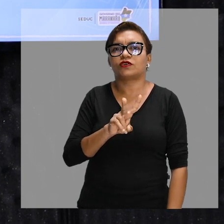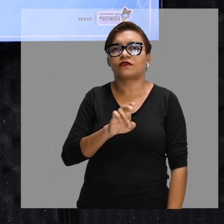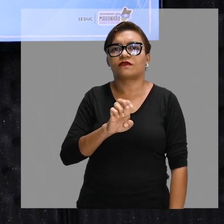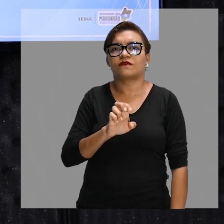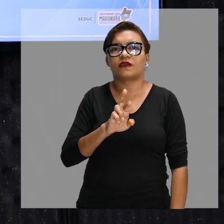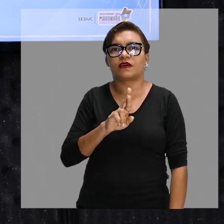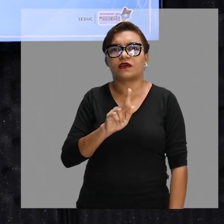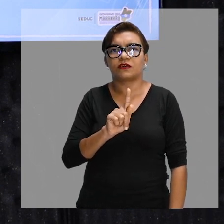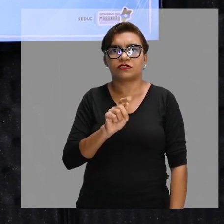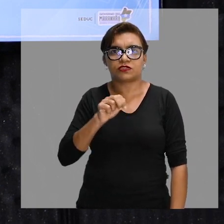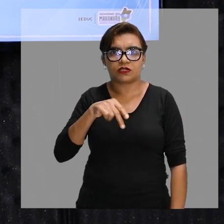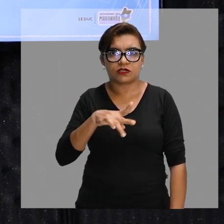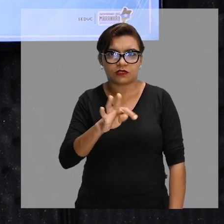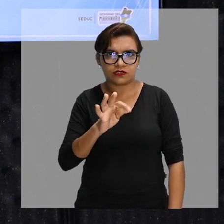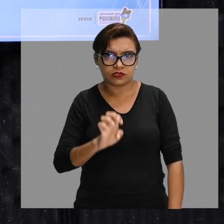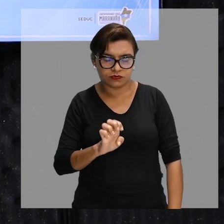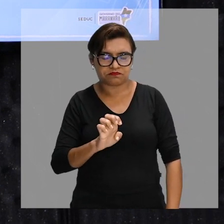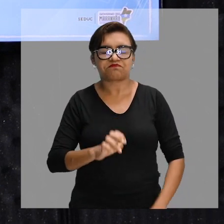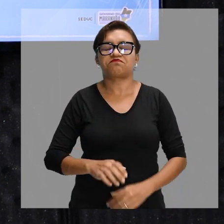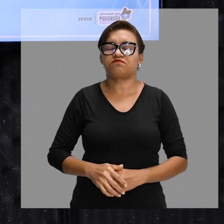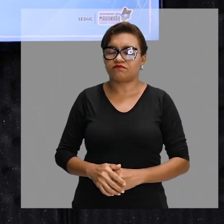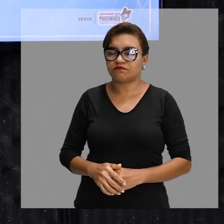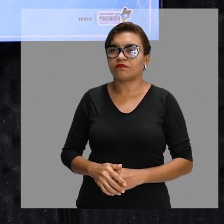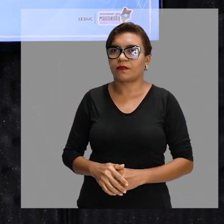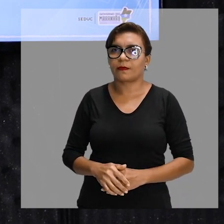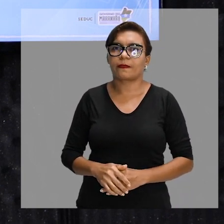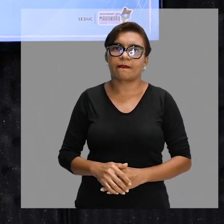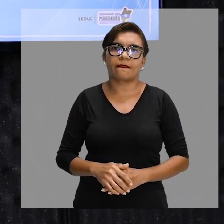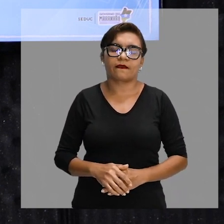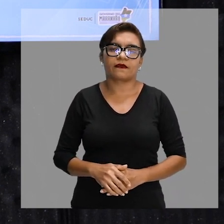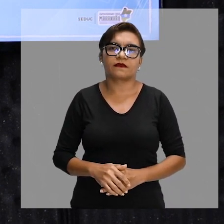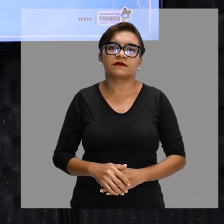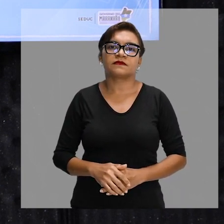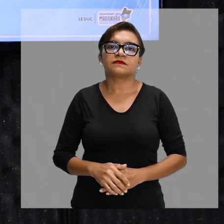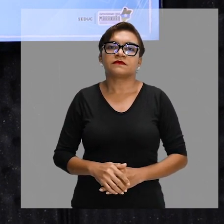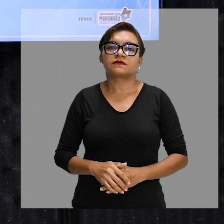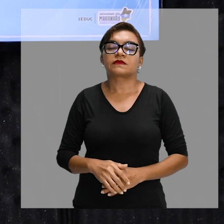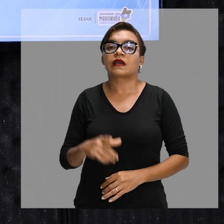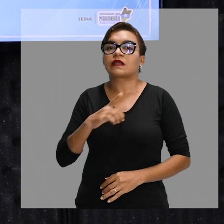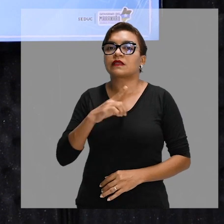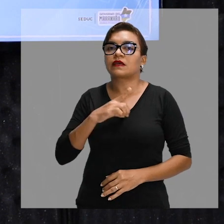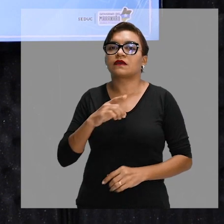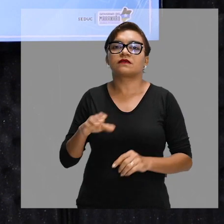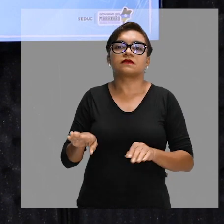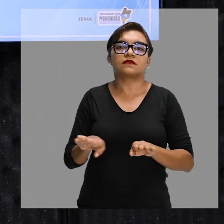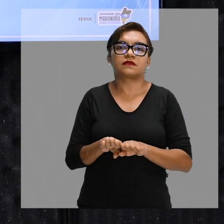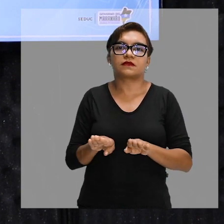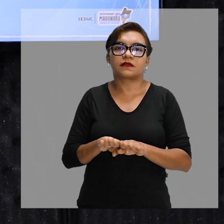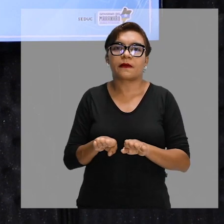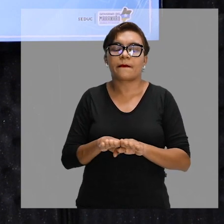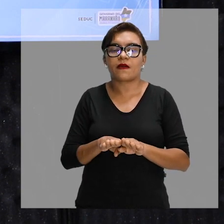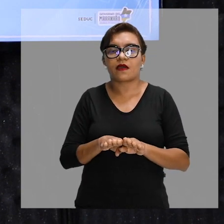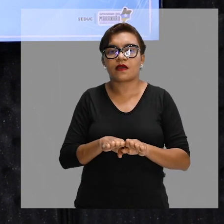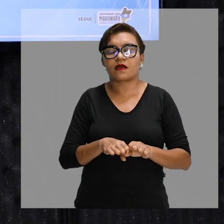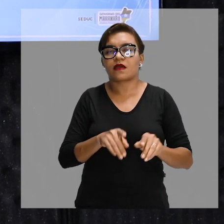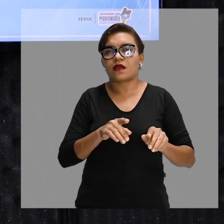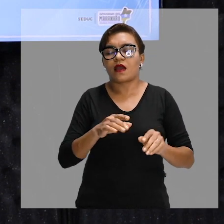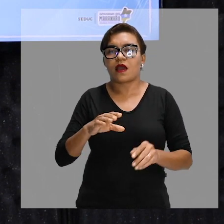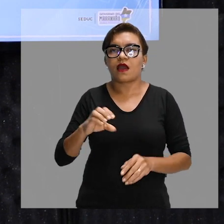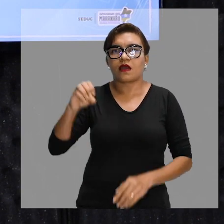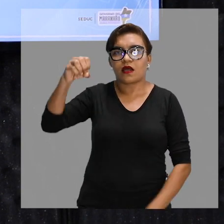que vão ocupar locais diferentes. Nós temos os raios também, o feixe, o pincel de